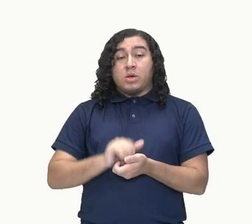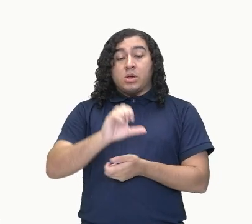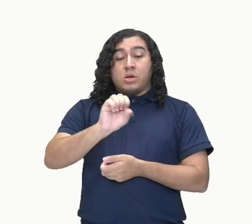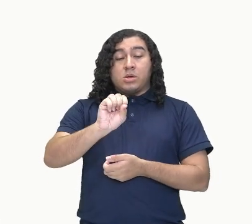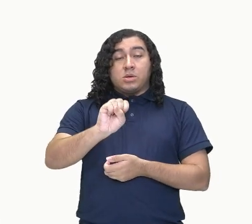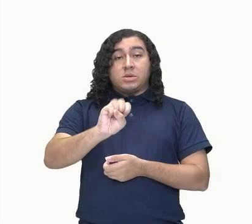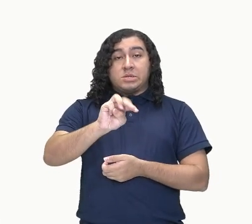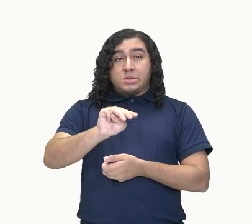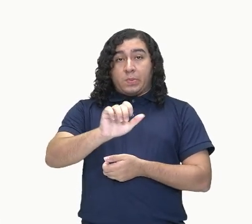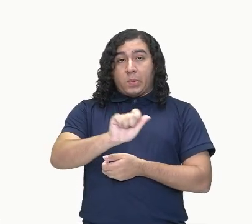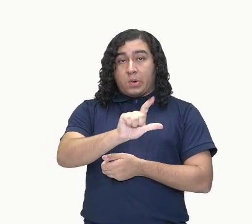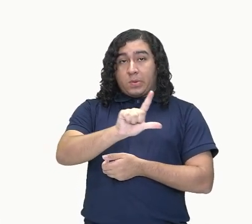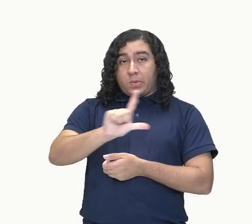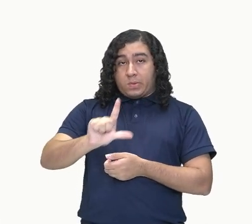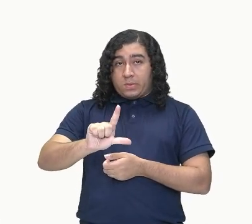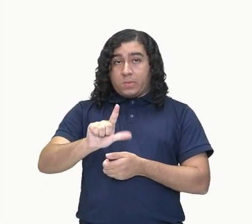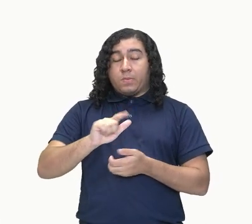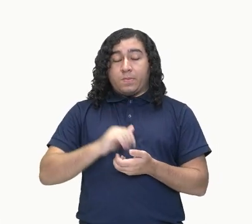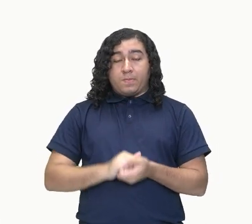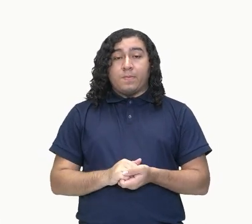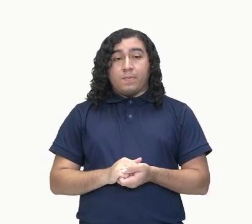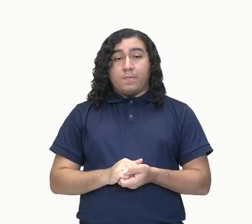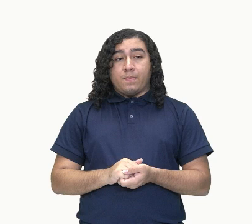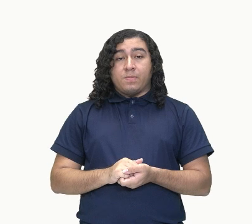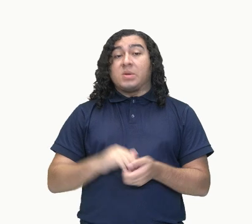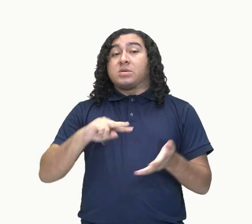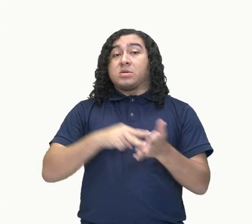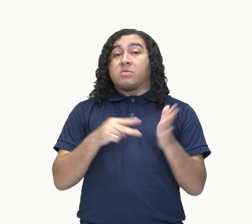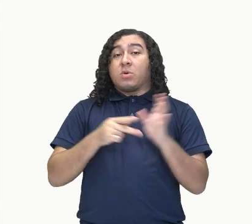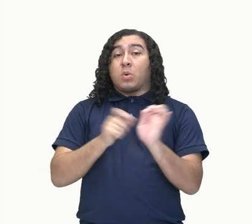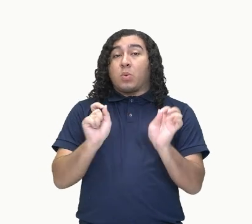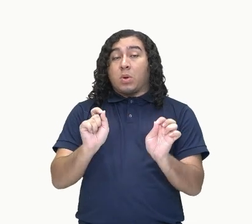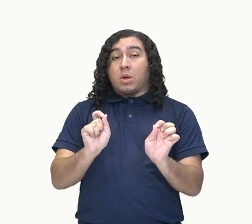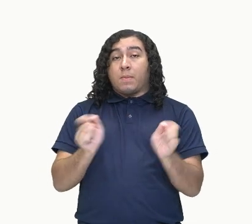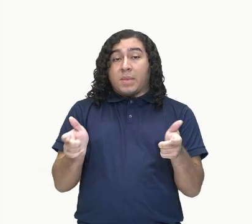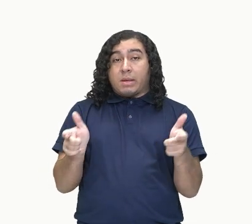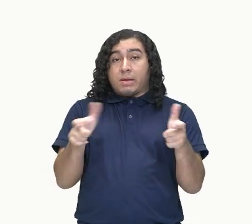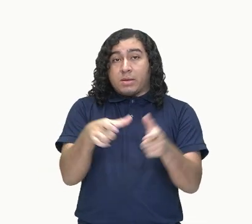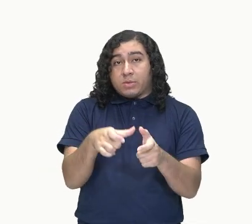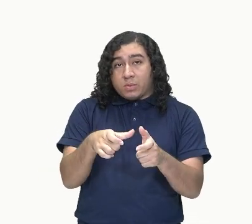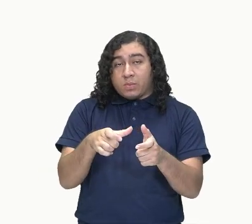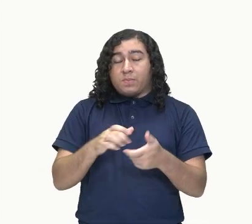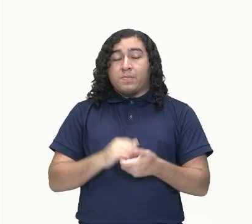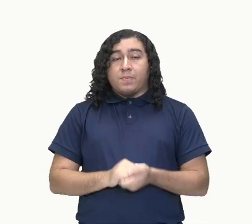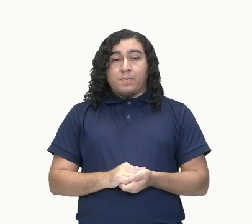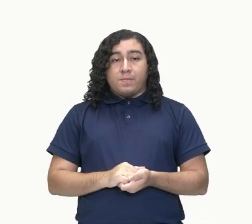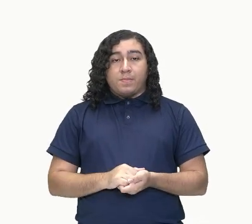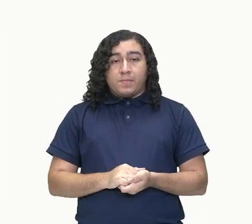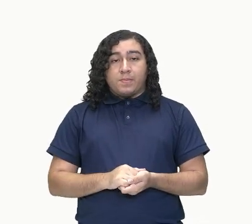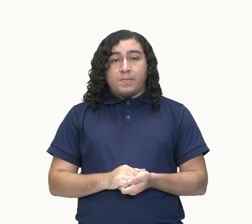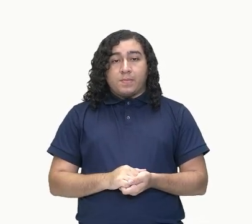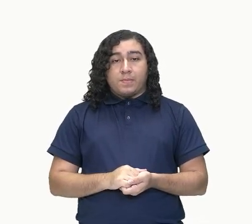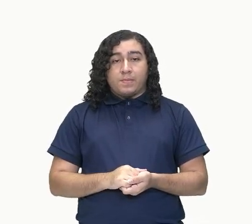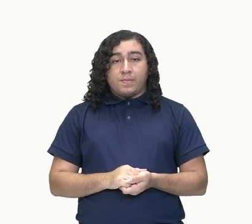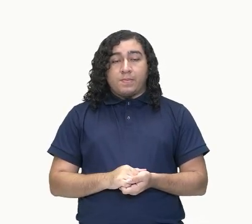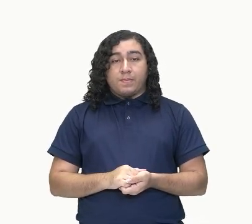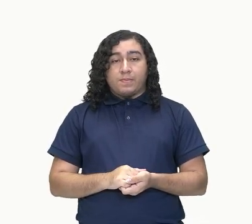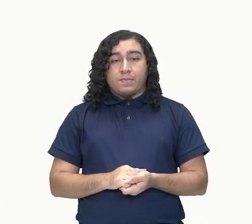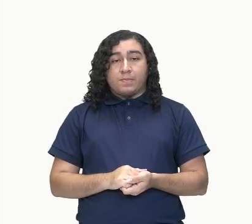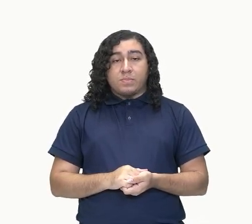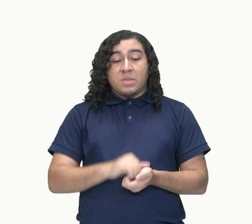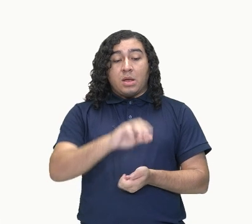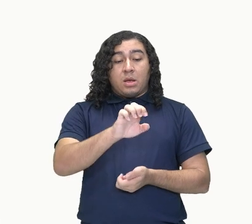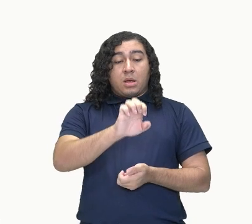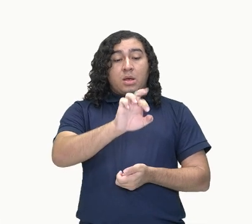small. Small. Small significa pequeno. O ER, como eu falei